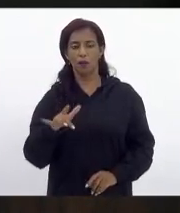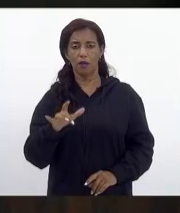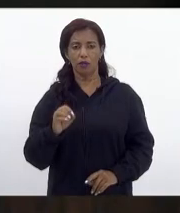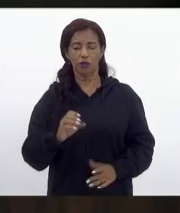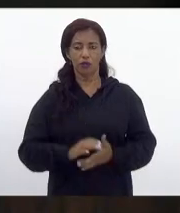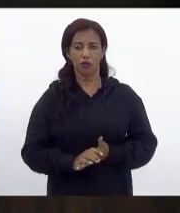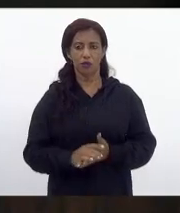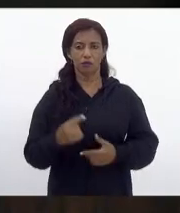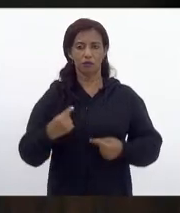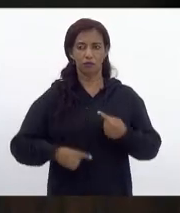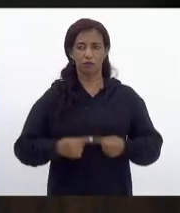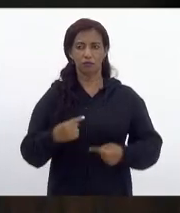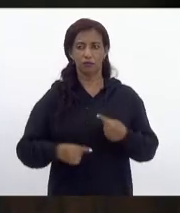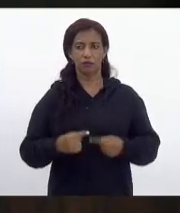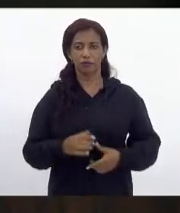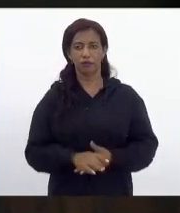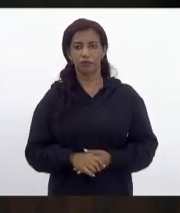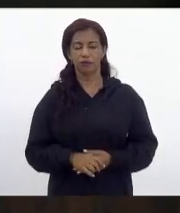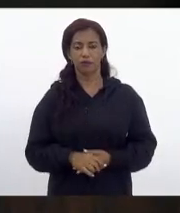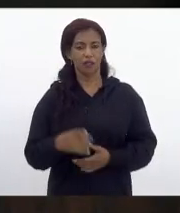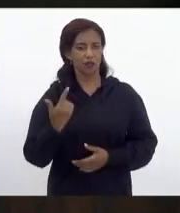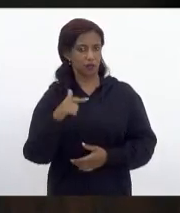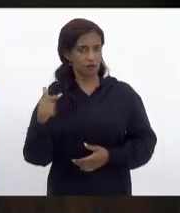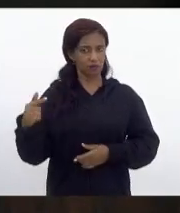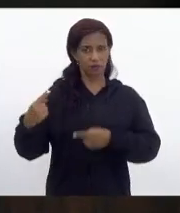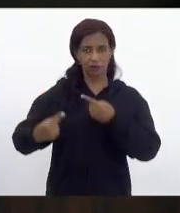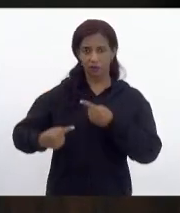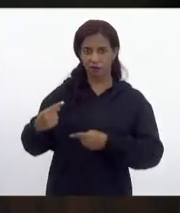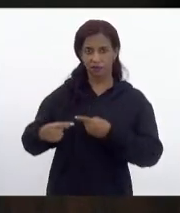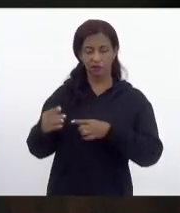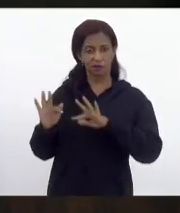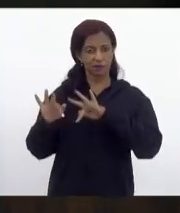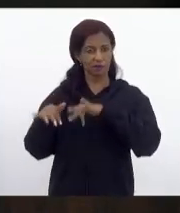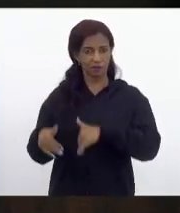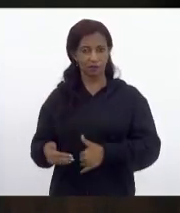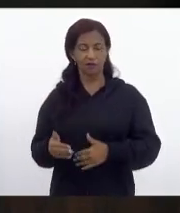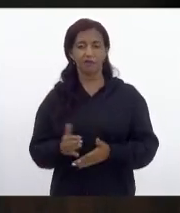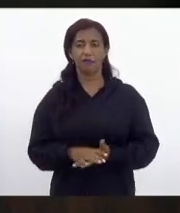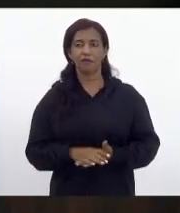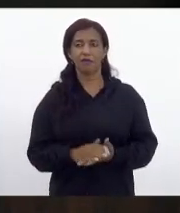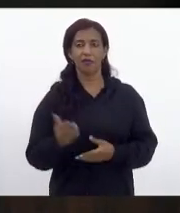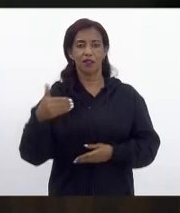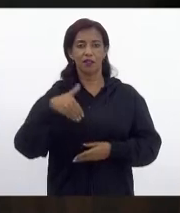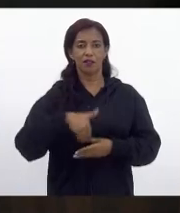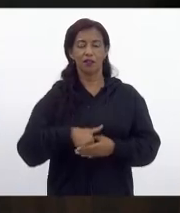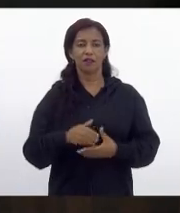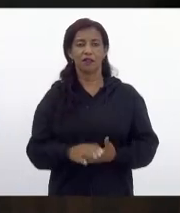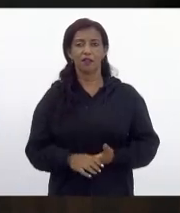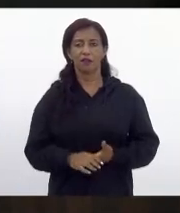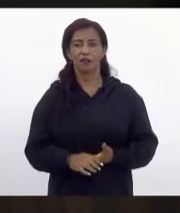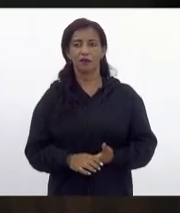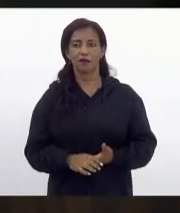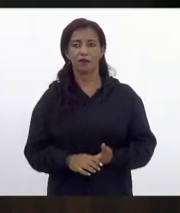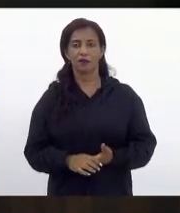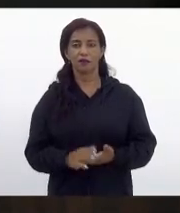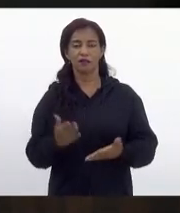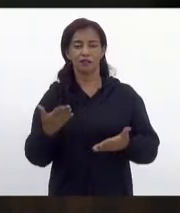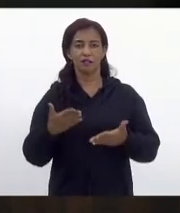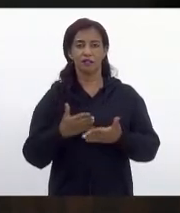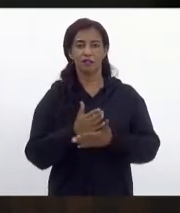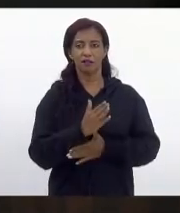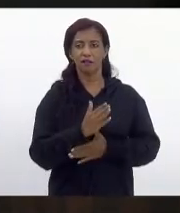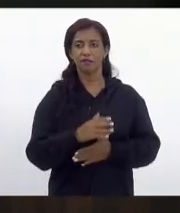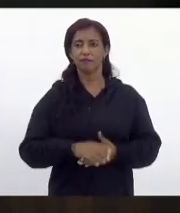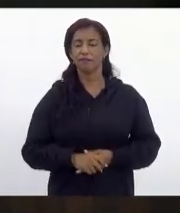Em discussão. Não havendo quem queira discutir, encerrada a discussão. Em votação. Senhores que aprovam, permaneçam como estão,